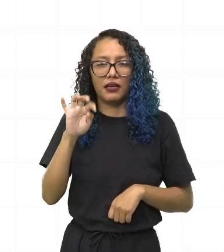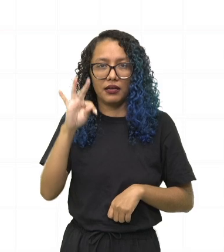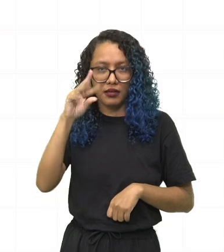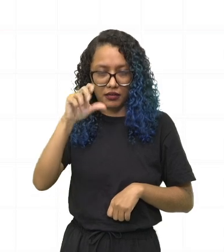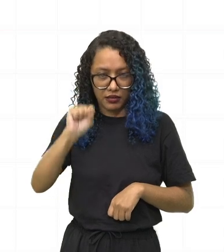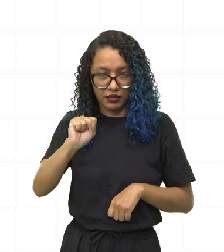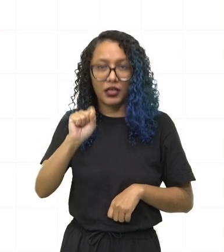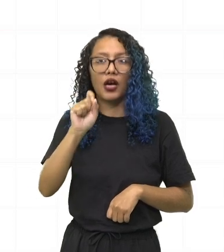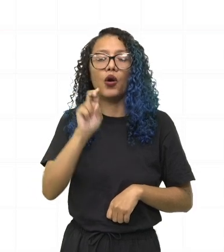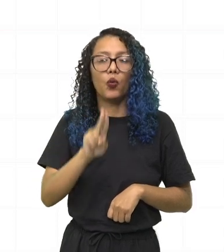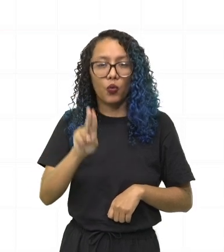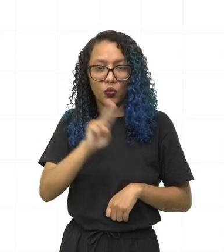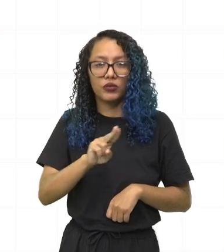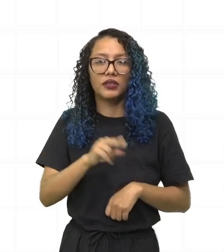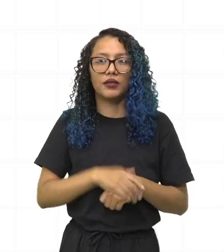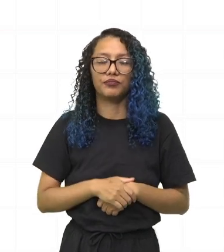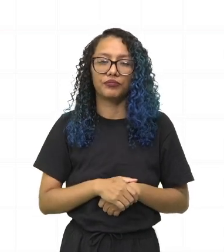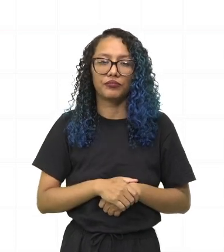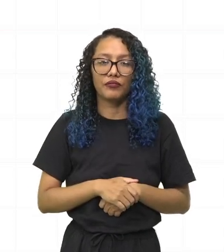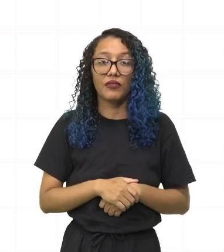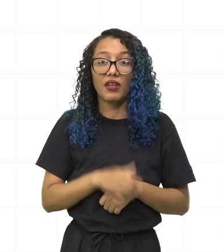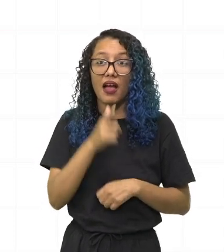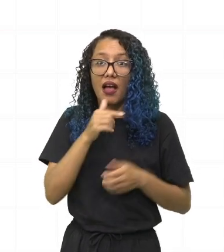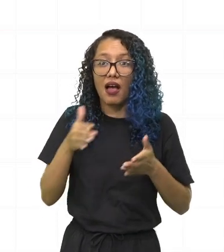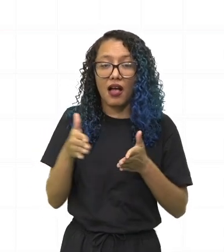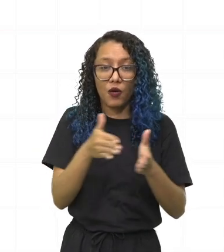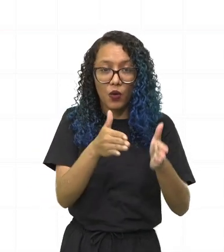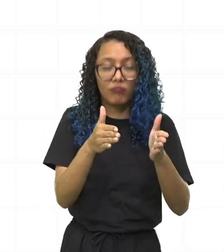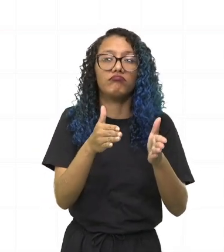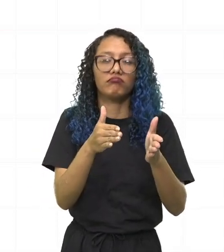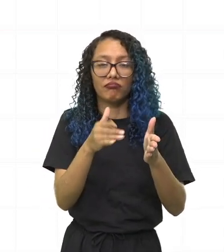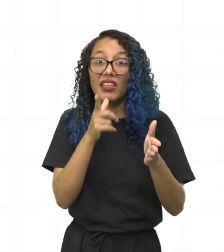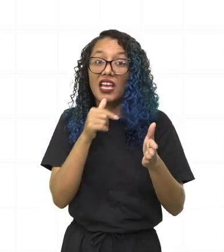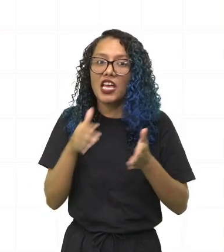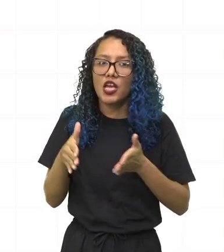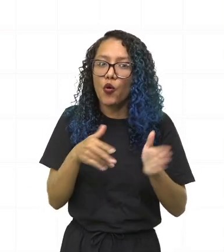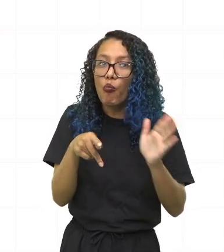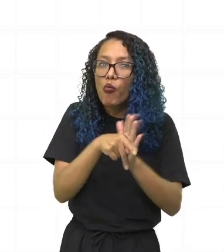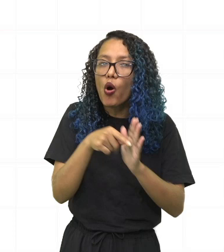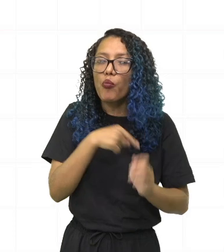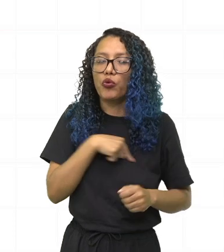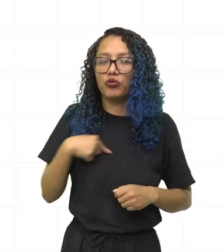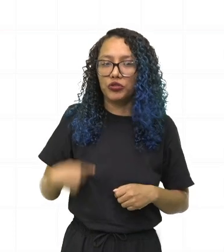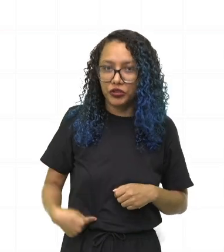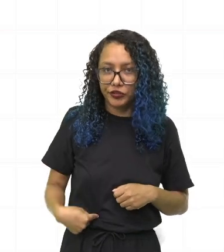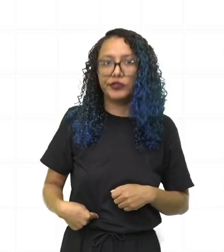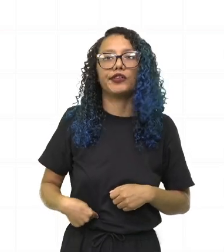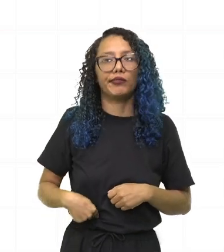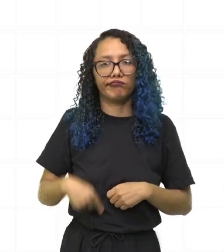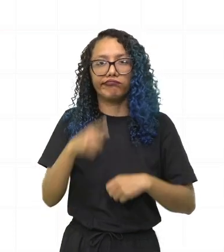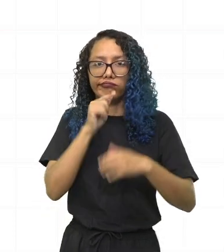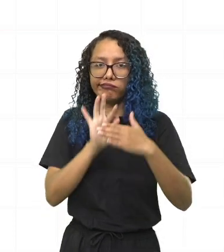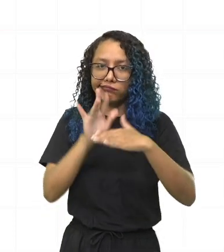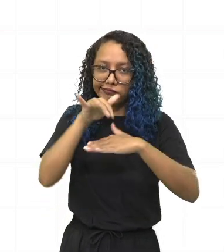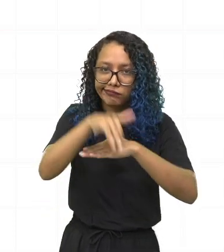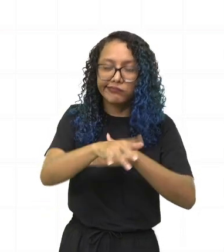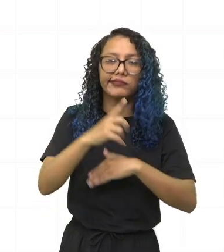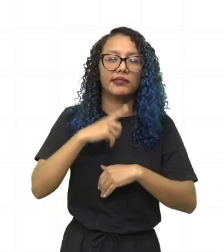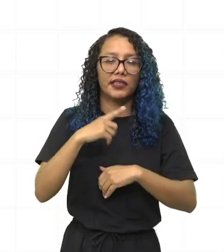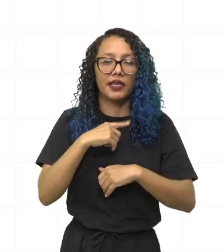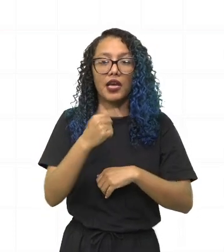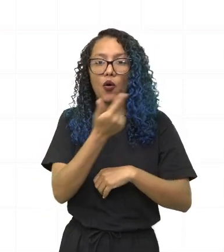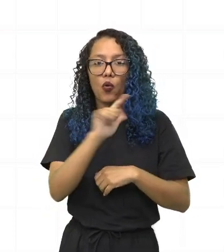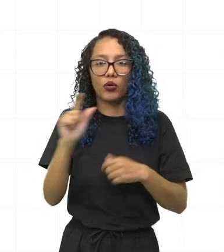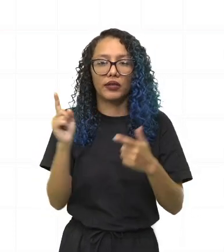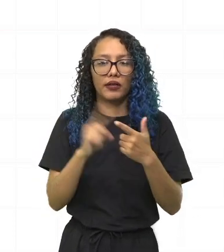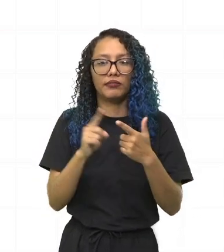águas do rio Yangtze, né, para a produção da energia aí das hidrelétricas. Nós temos a hidrelétrica